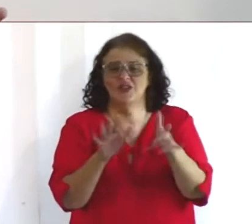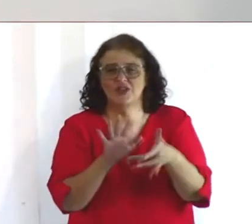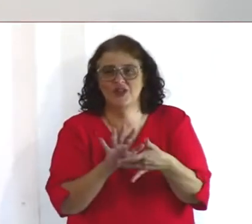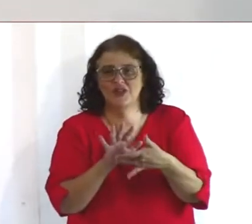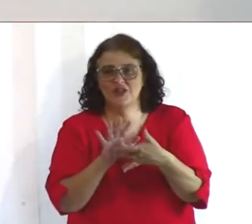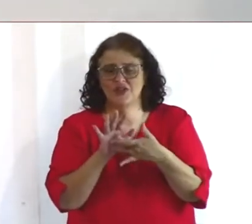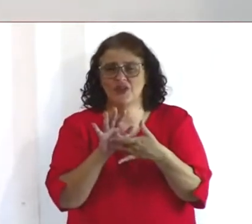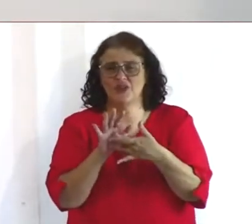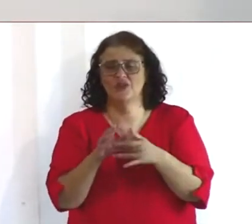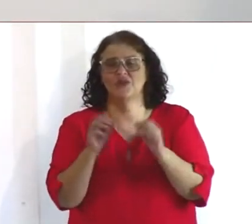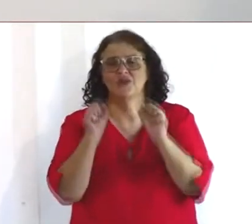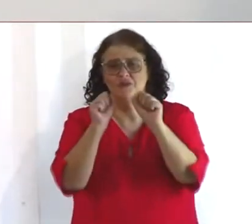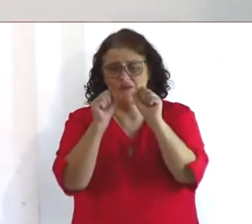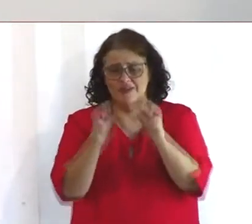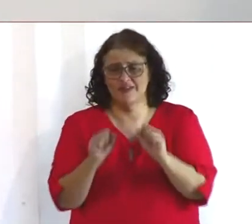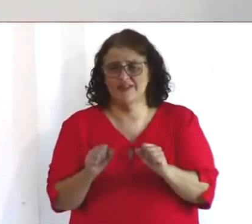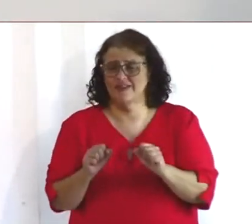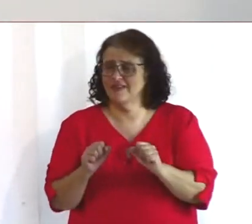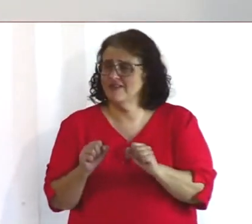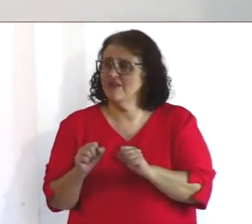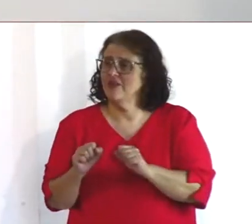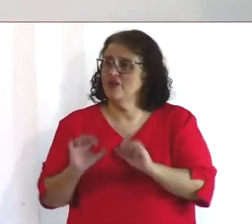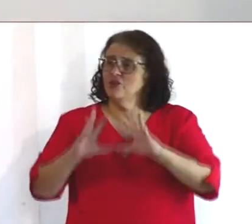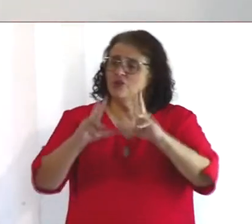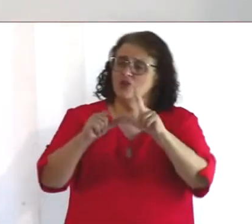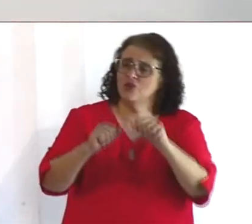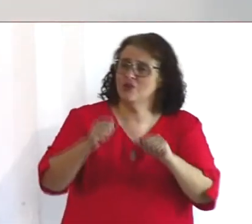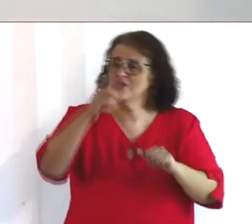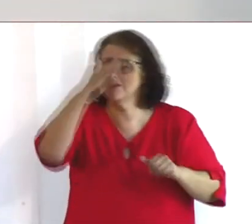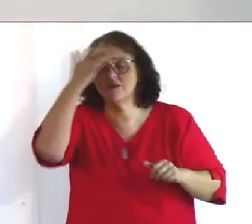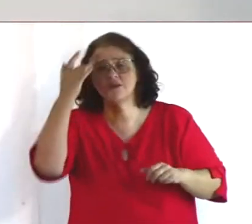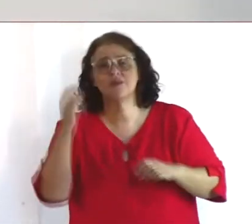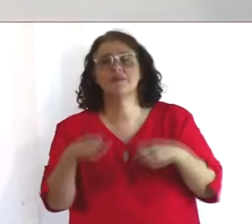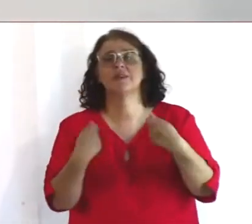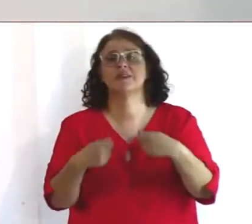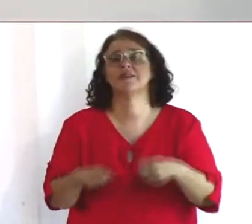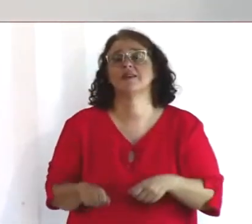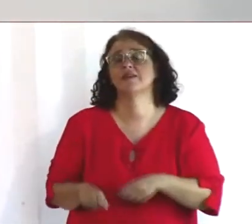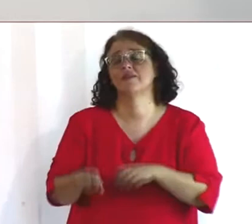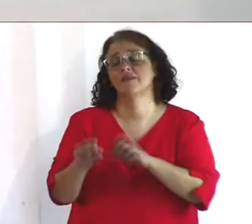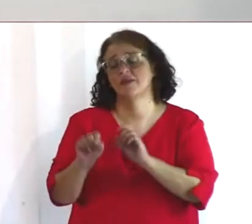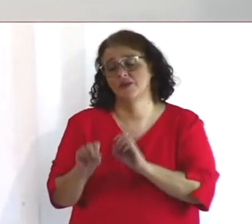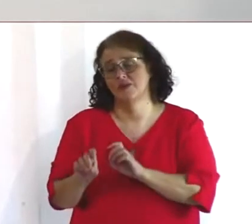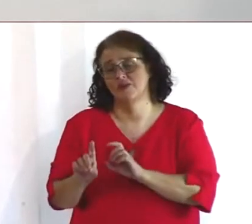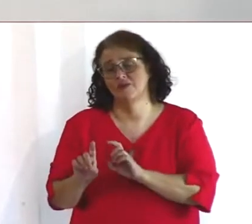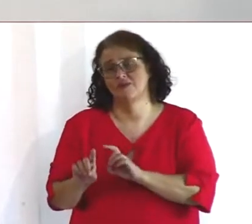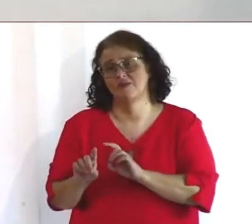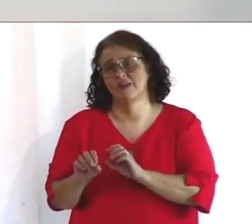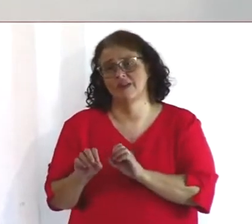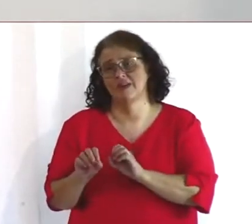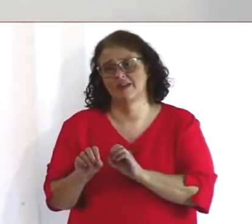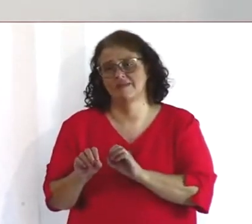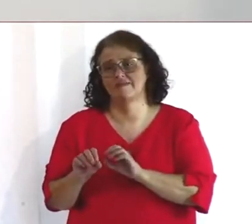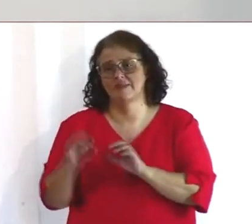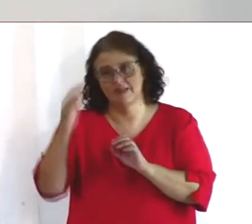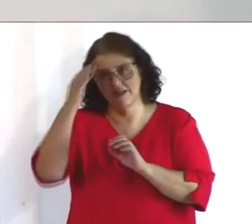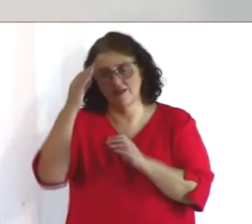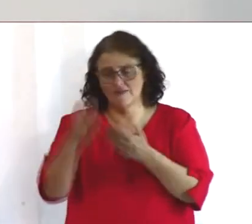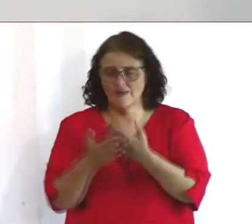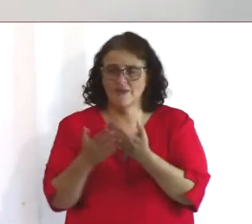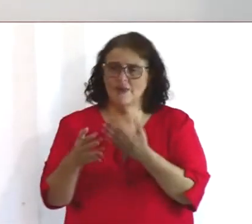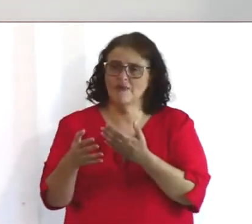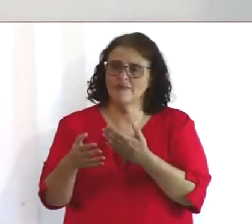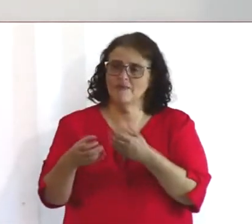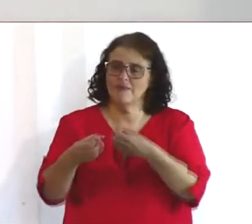discípulos precisariam ouvir e todas as outras pessoas. Agora Jesus só toma a mulher pela mão e